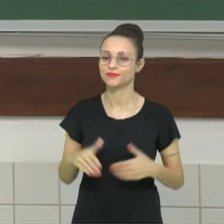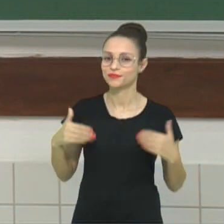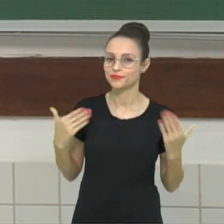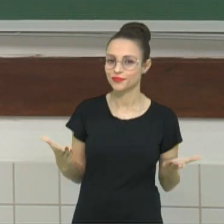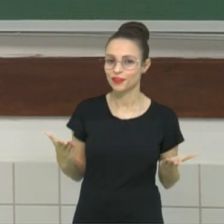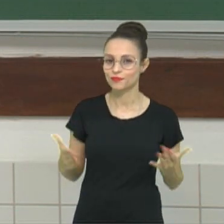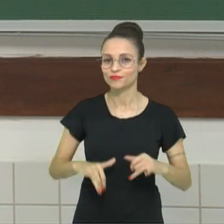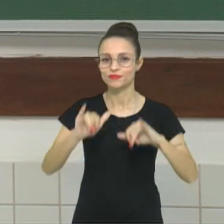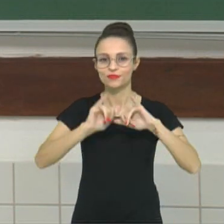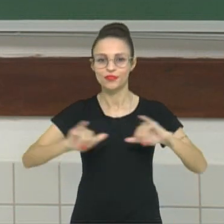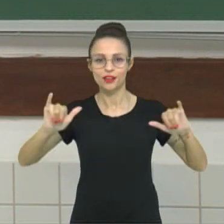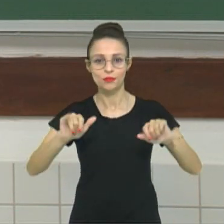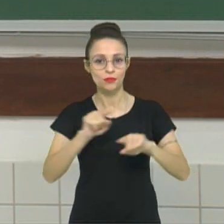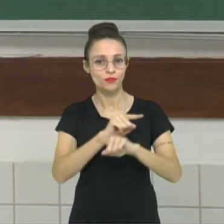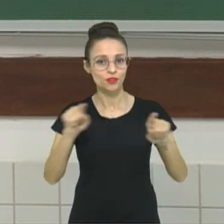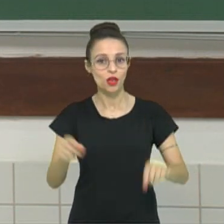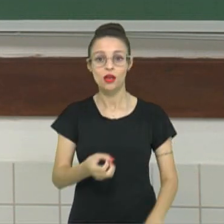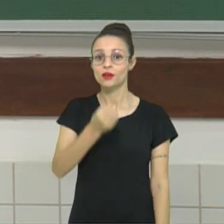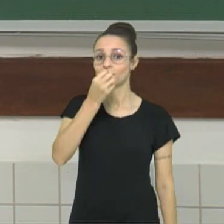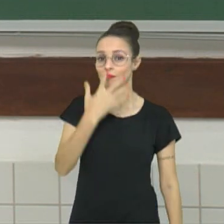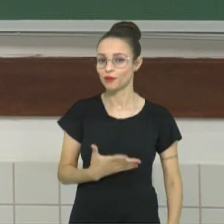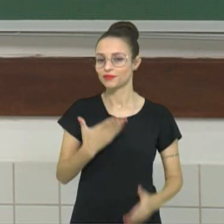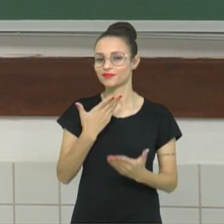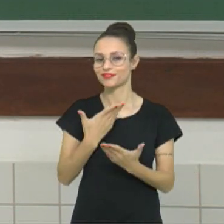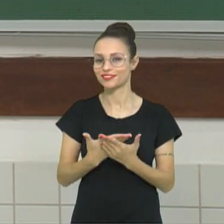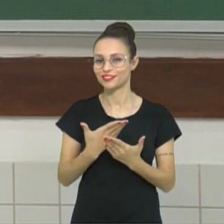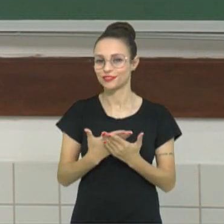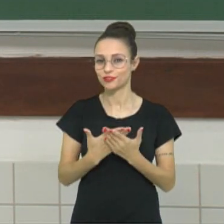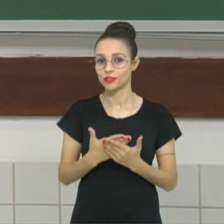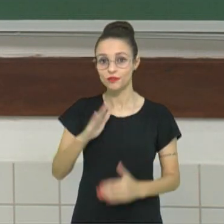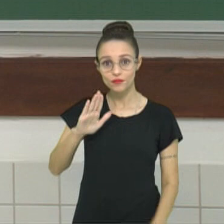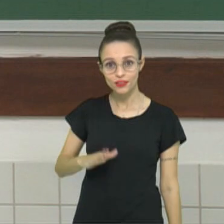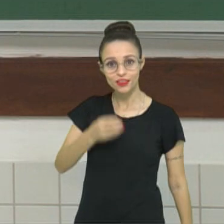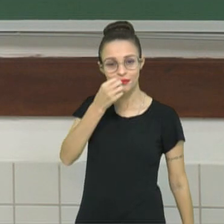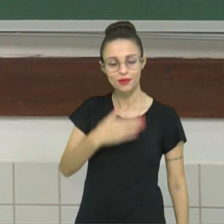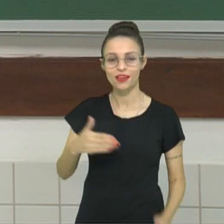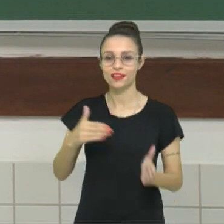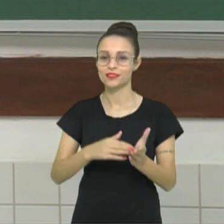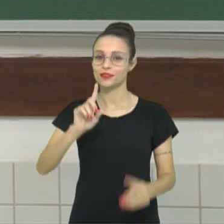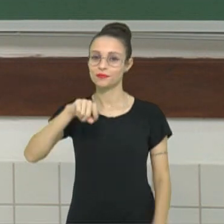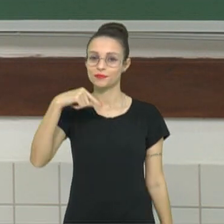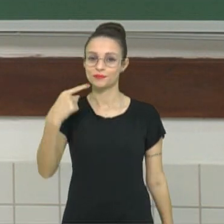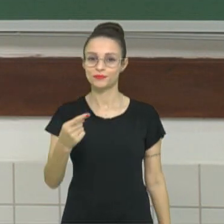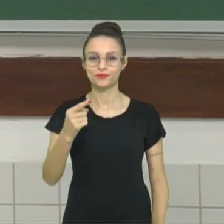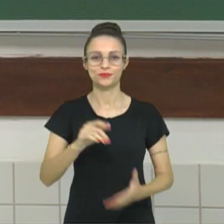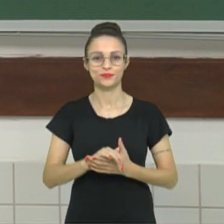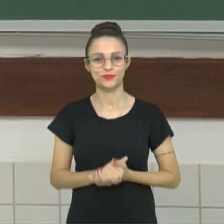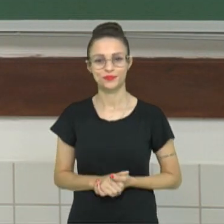o que eu digo para vocês, bons estudos, fiquem bem e até a próxima!